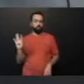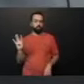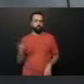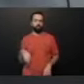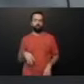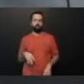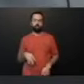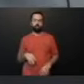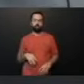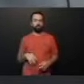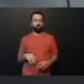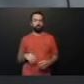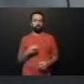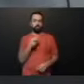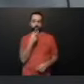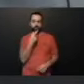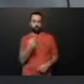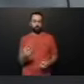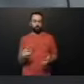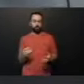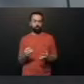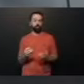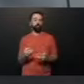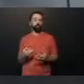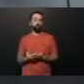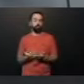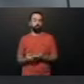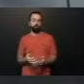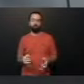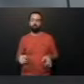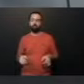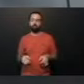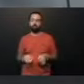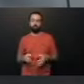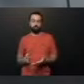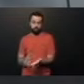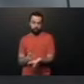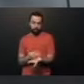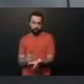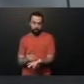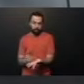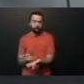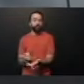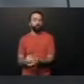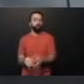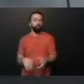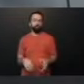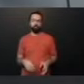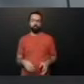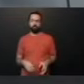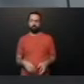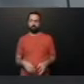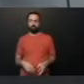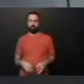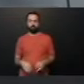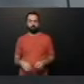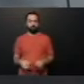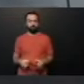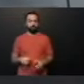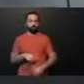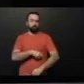Língua 2. Corre aí no seu material e abre nessas páginas. Nas